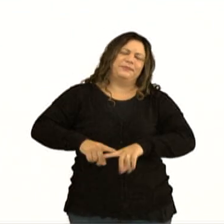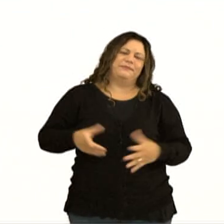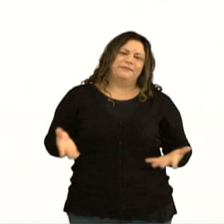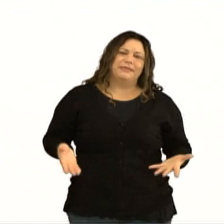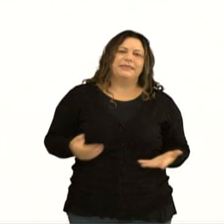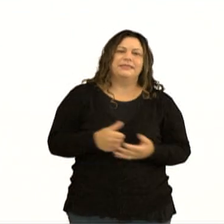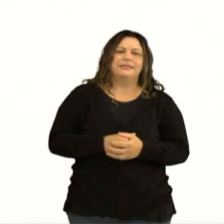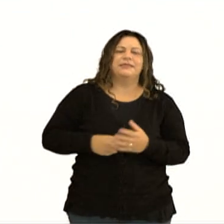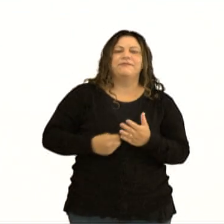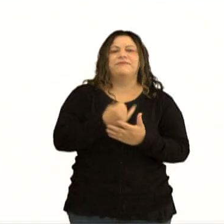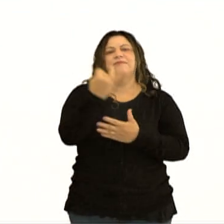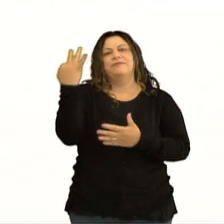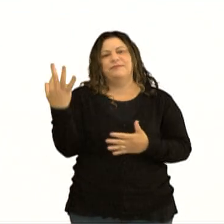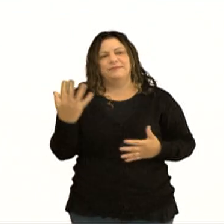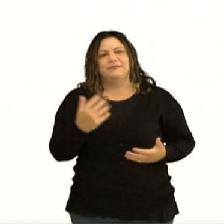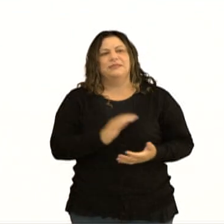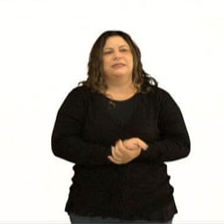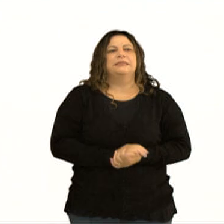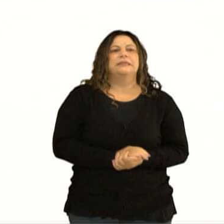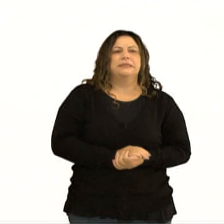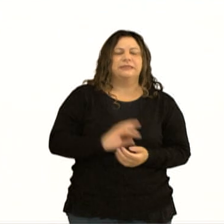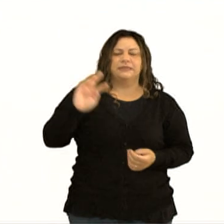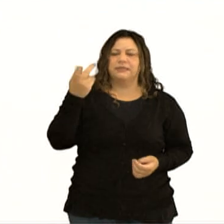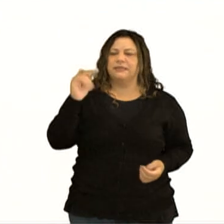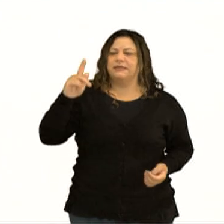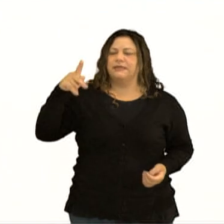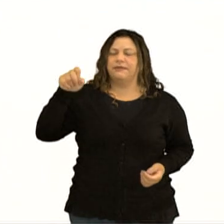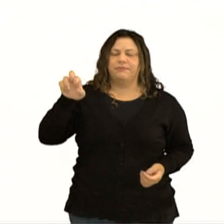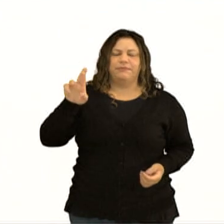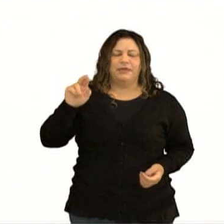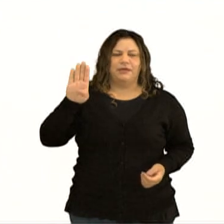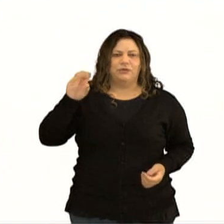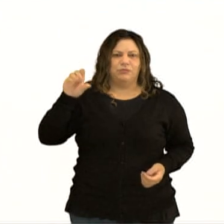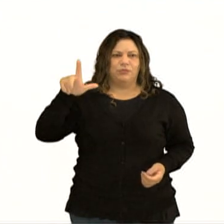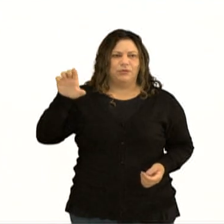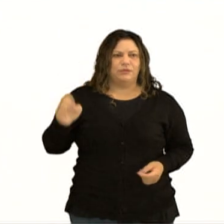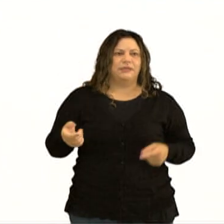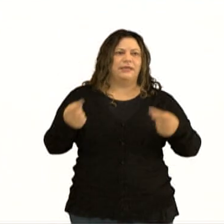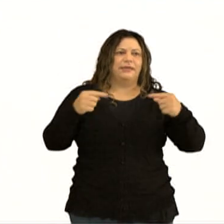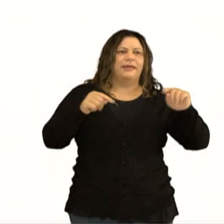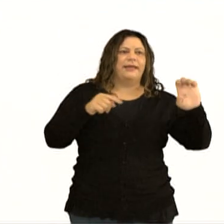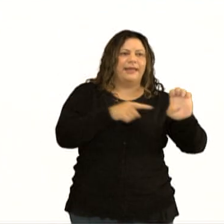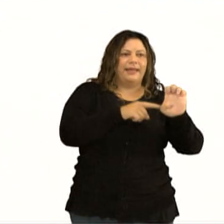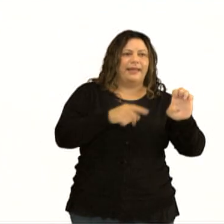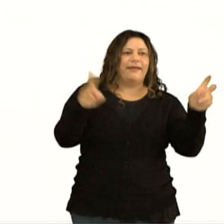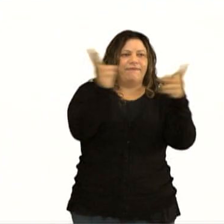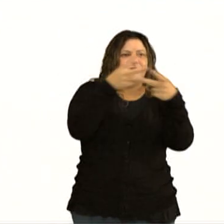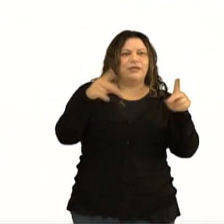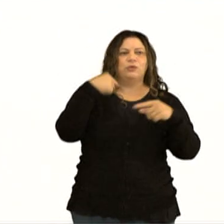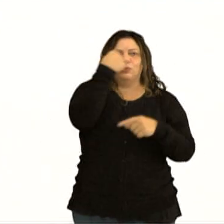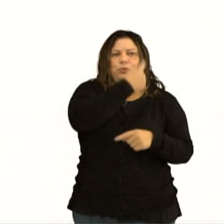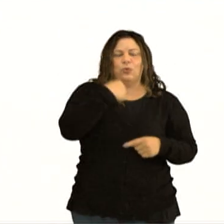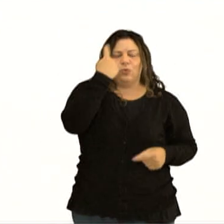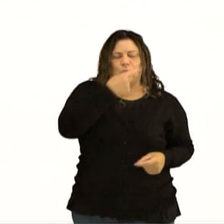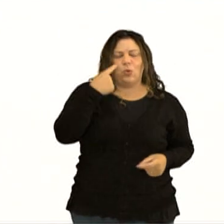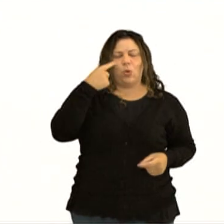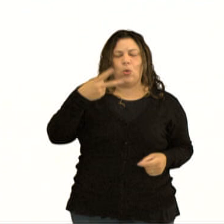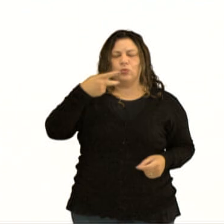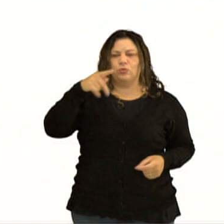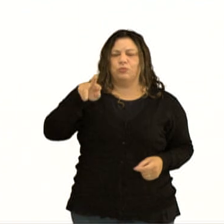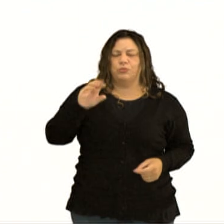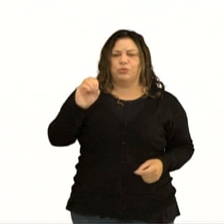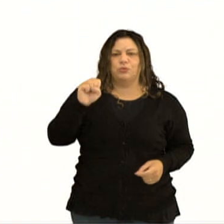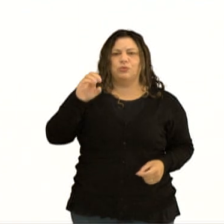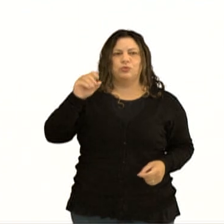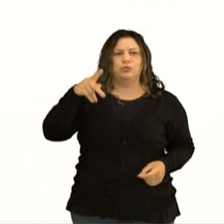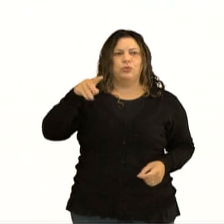uma hipérbole. E na letra E, nós temos vento e rosto. Use uma prosopopeia ou personificação,